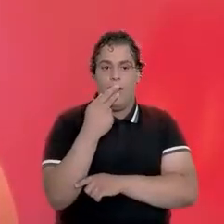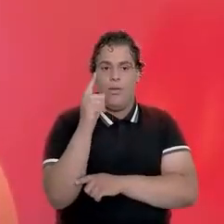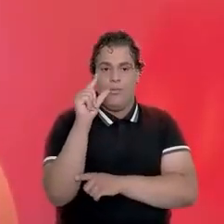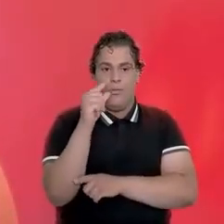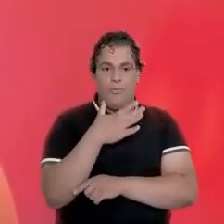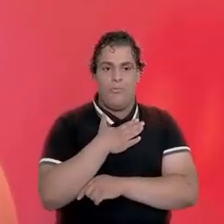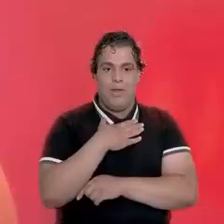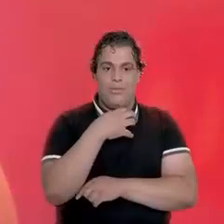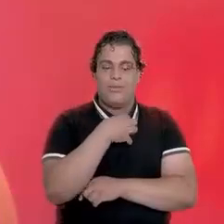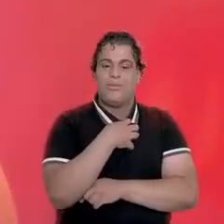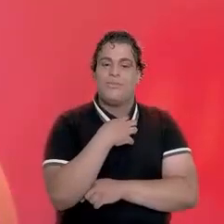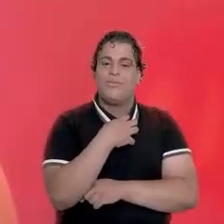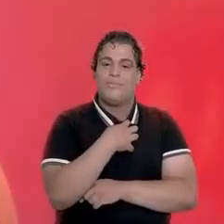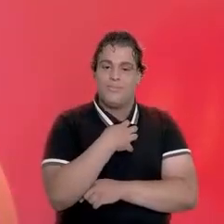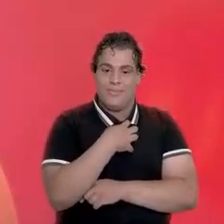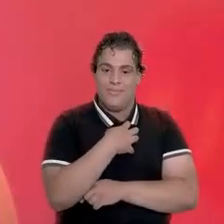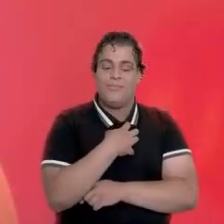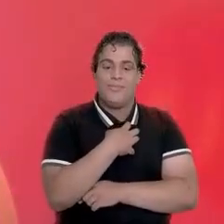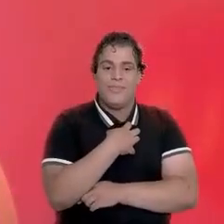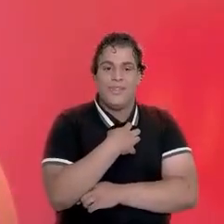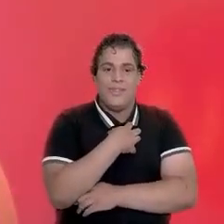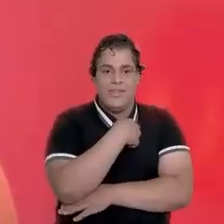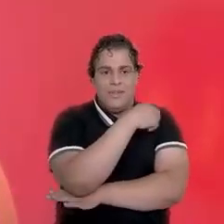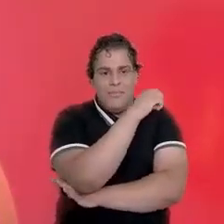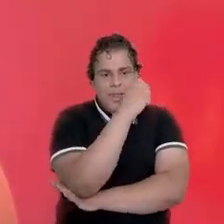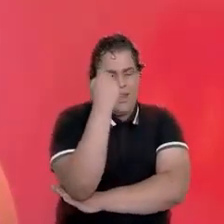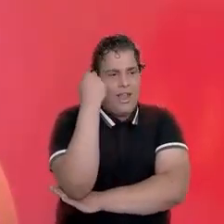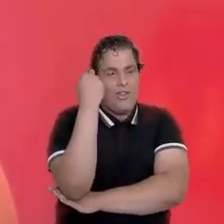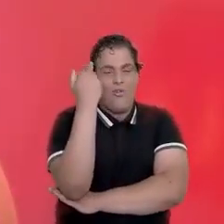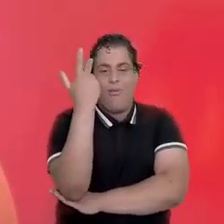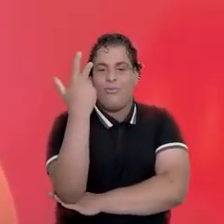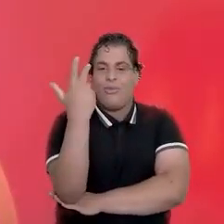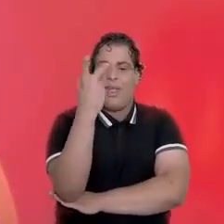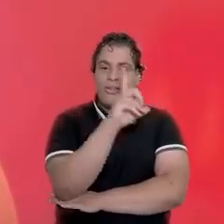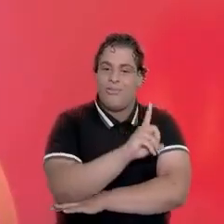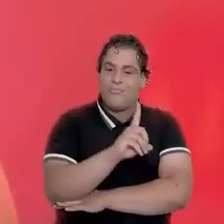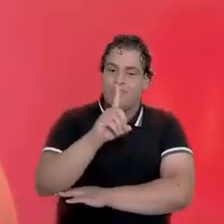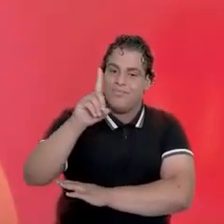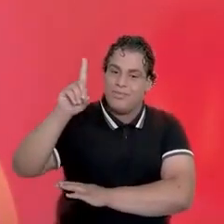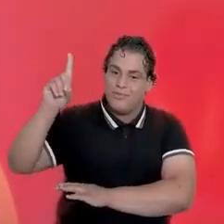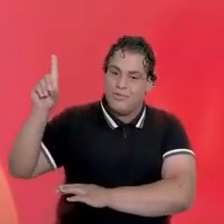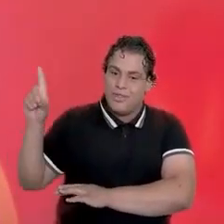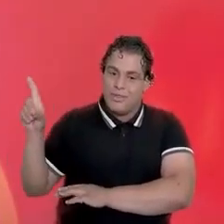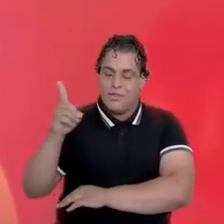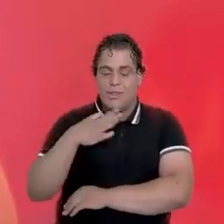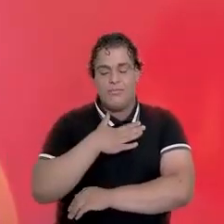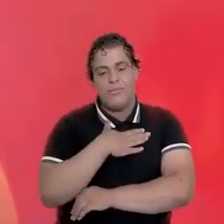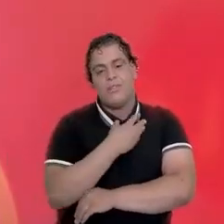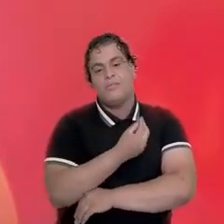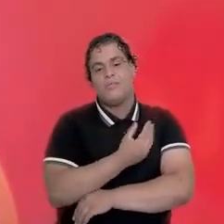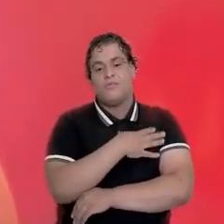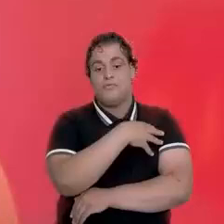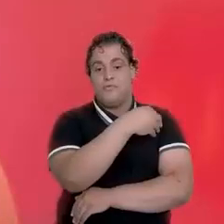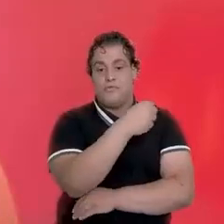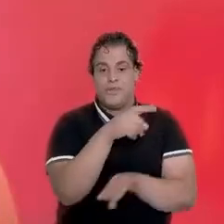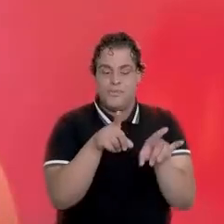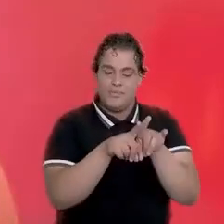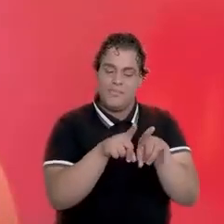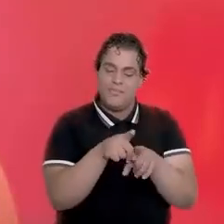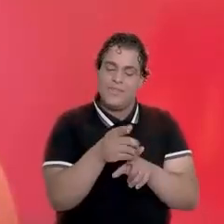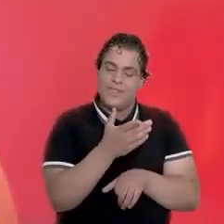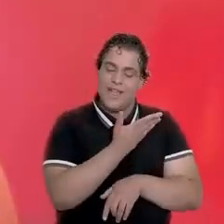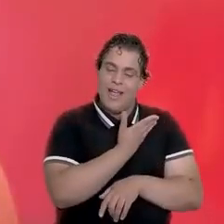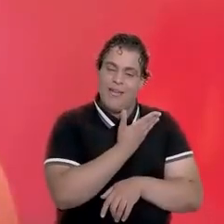meu sentimento pela natureza, por Deus, pelos meus filhos e meus